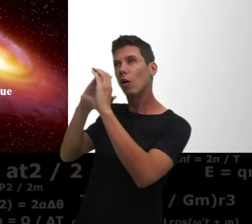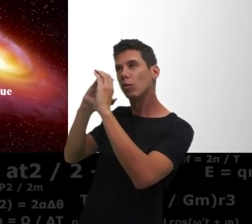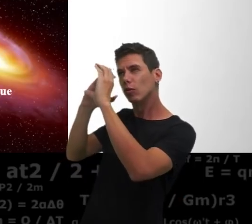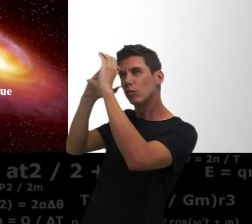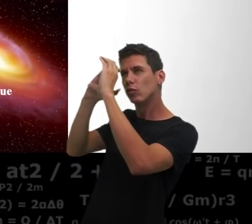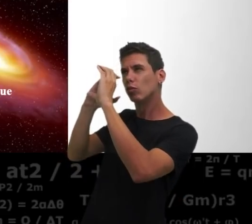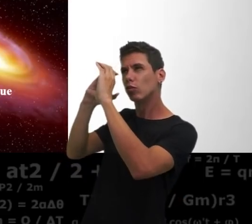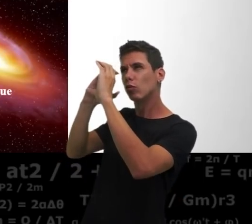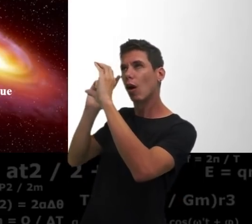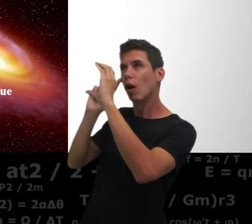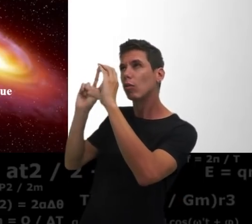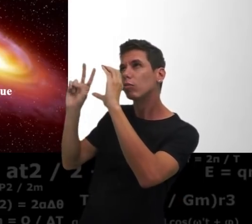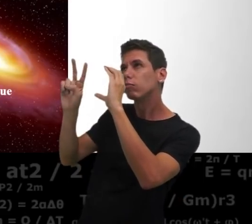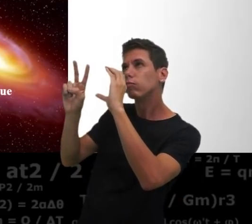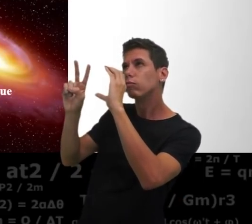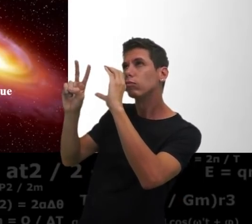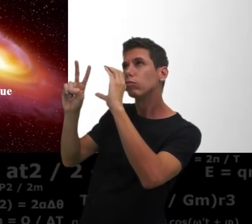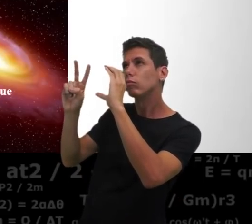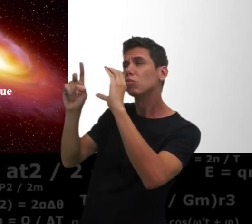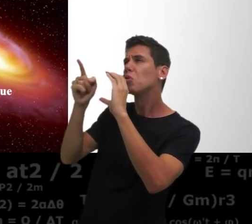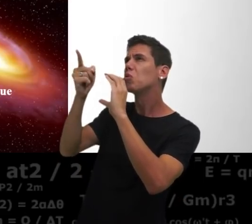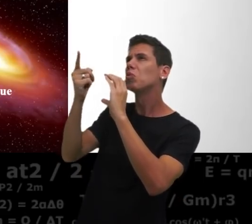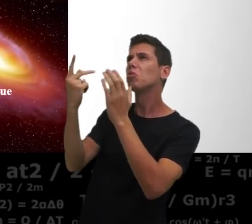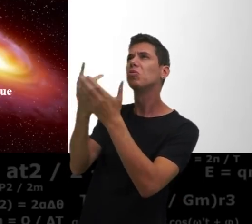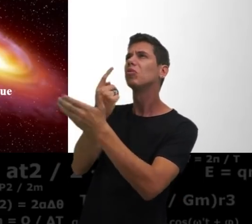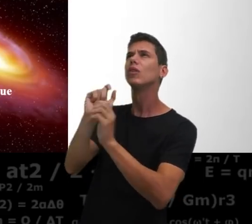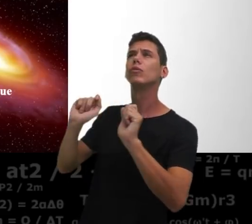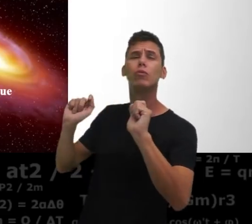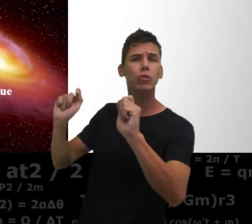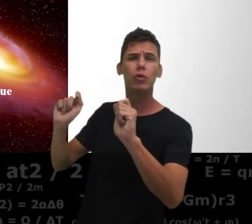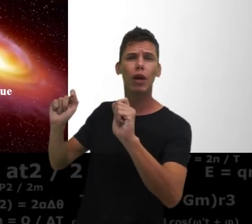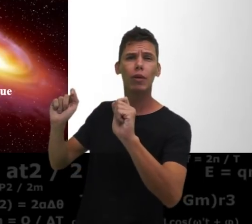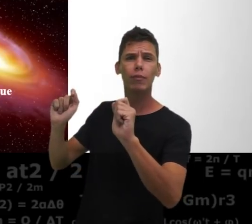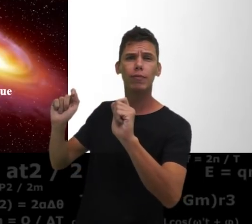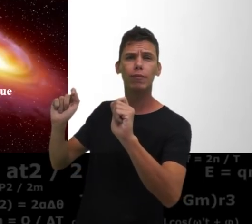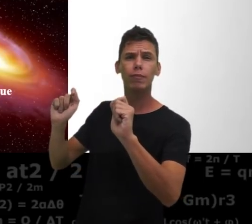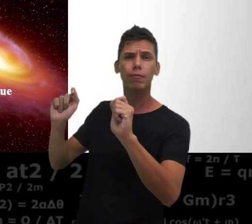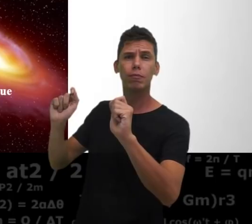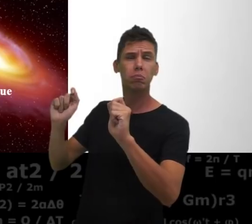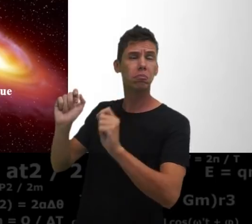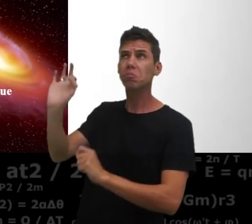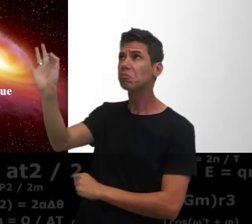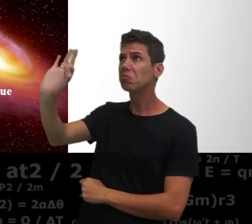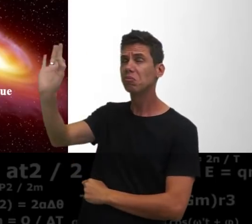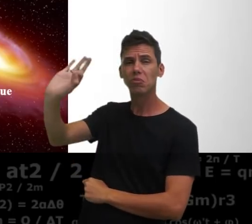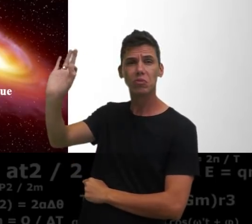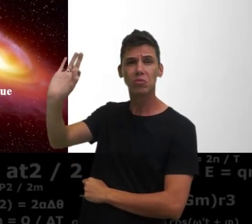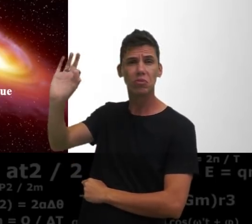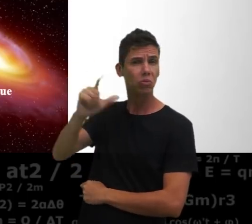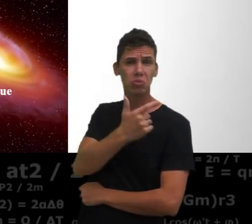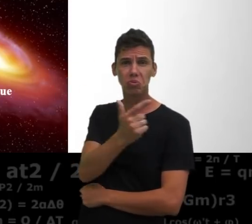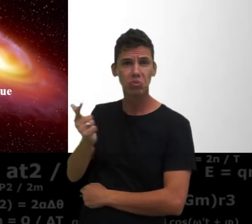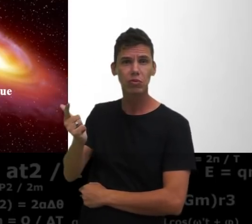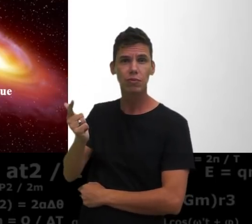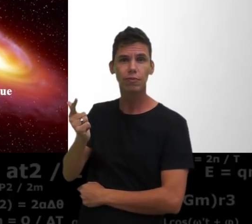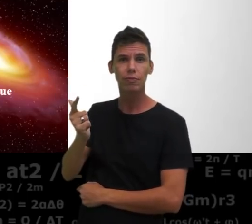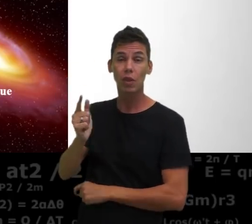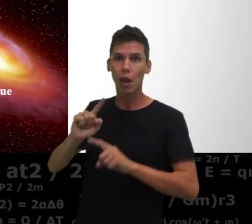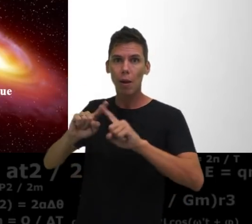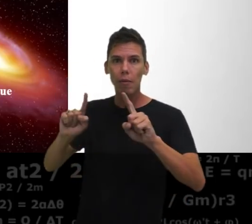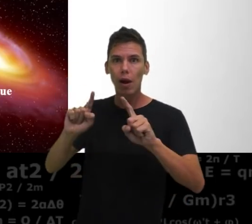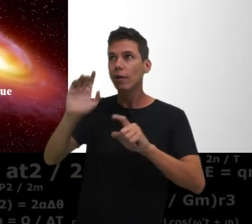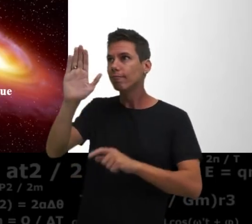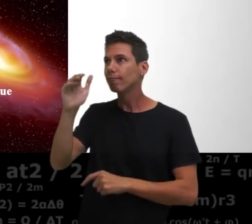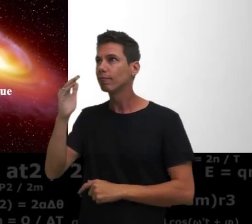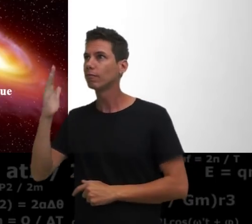telescópios em luz visível para ver o que seria essa fonte de raio-x, e não tinha nada lá. Mas ao